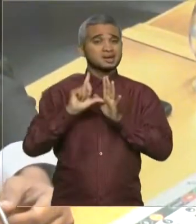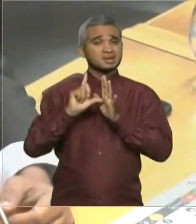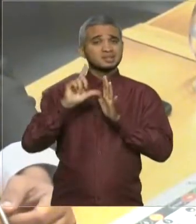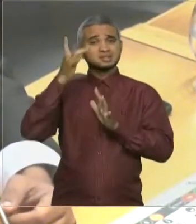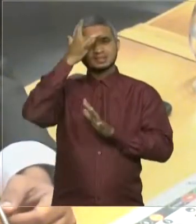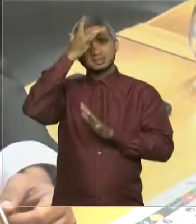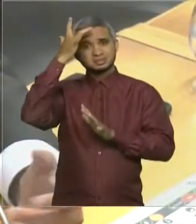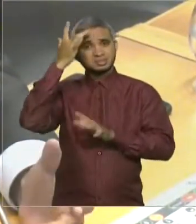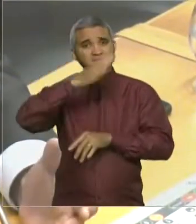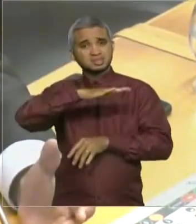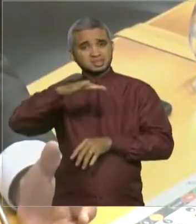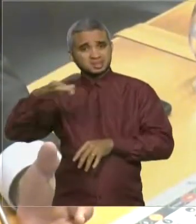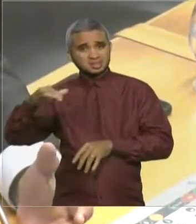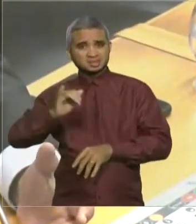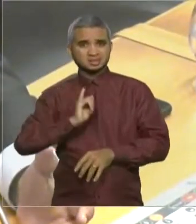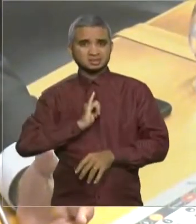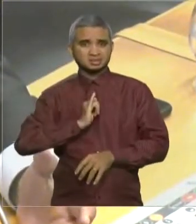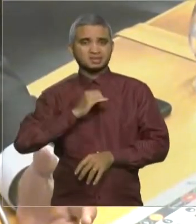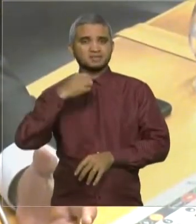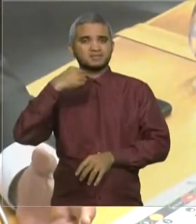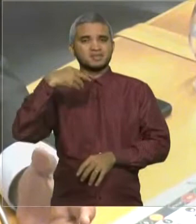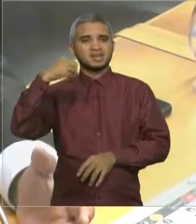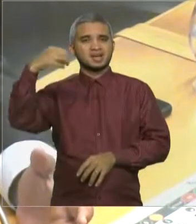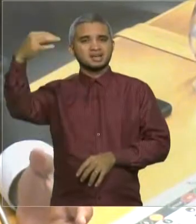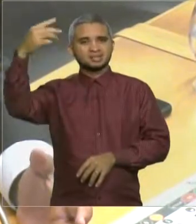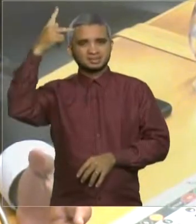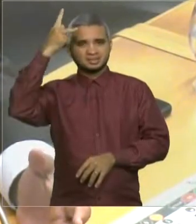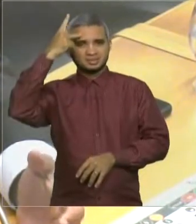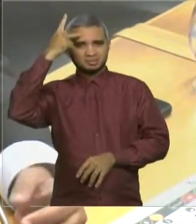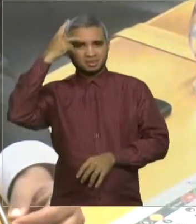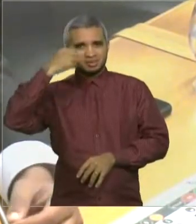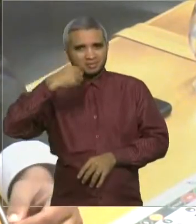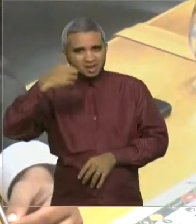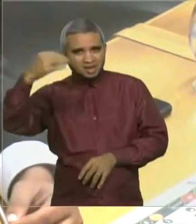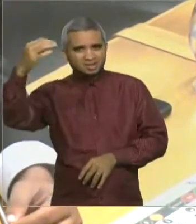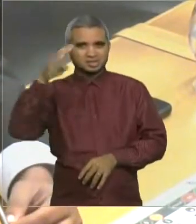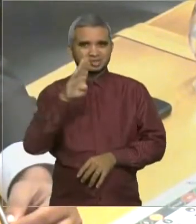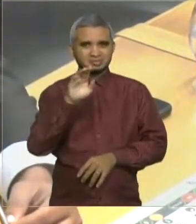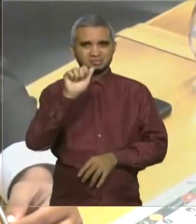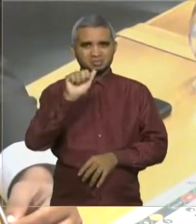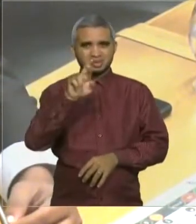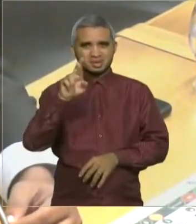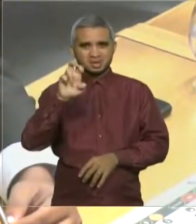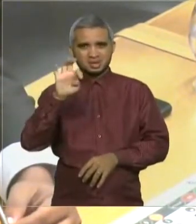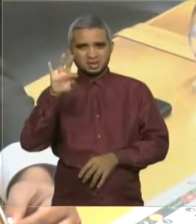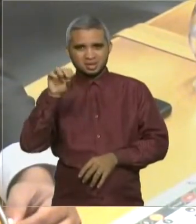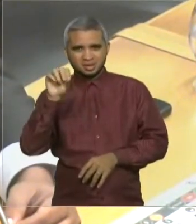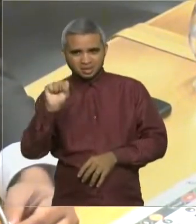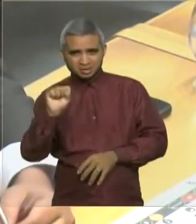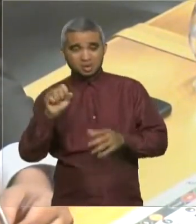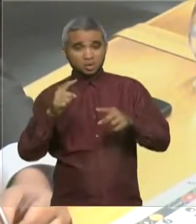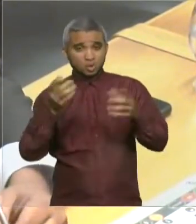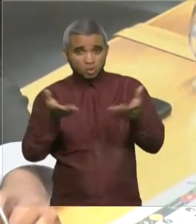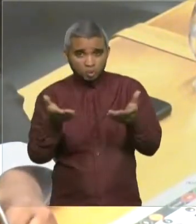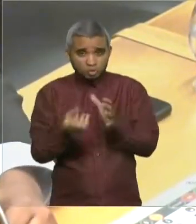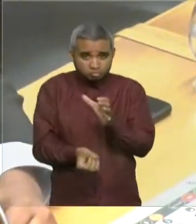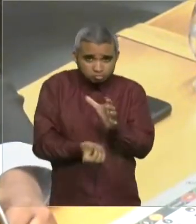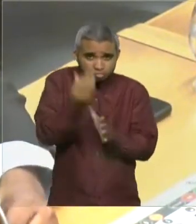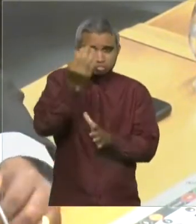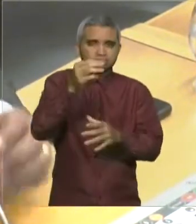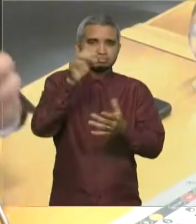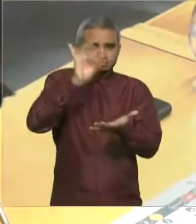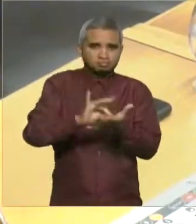esse serviço. Quer dizer, é necessário dar prioridade àquilo que vale a pena. Eu parabenizo Vossa Excelência